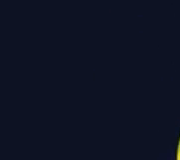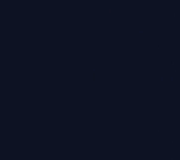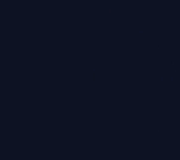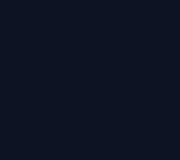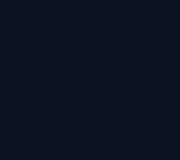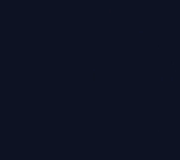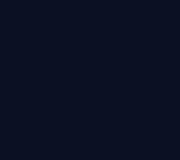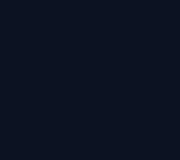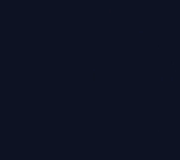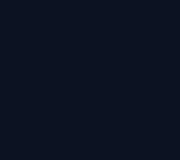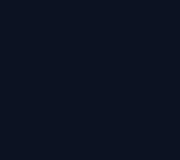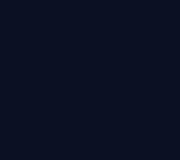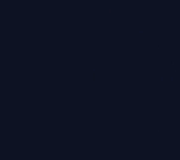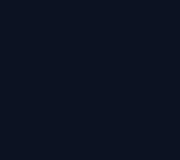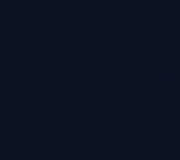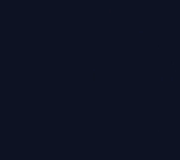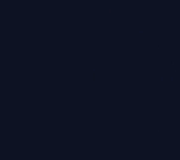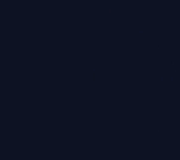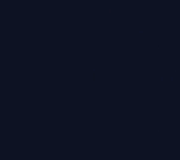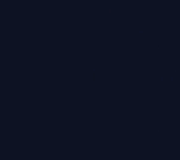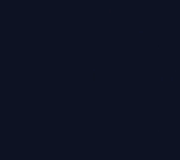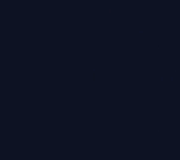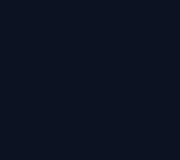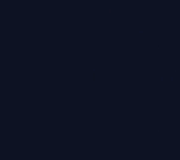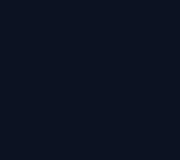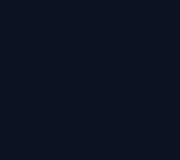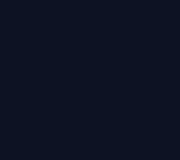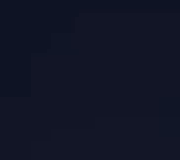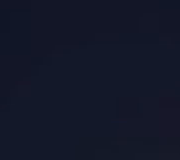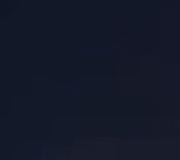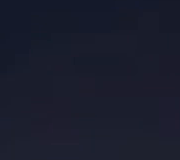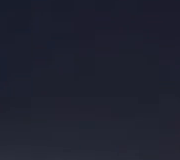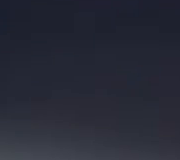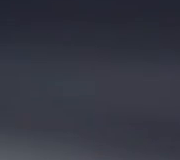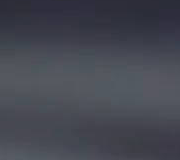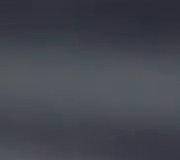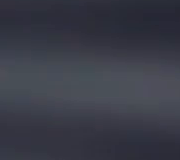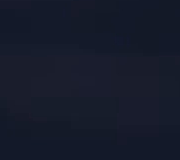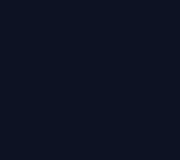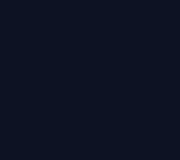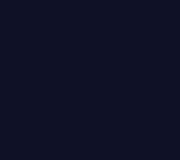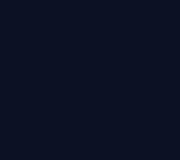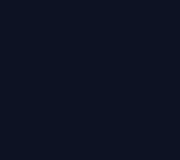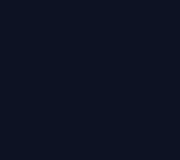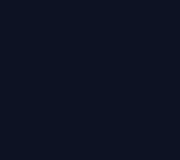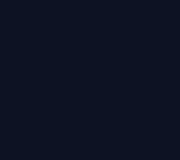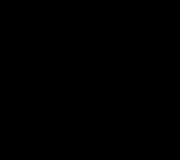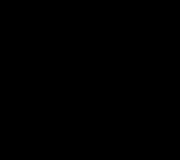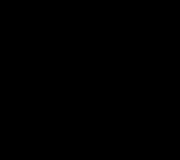mais. A FAPESC conecta, a FAPESC acredita.